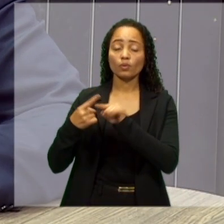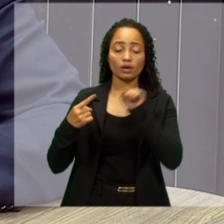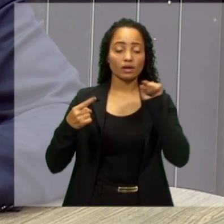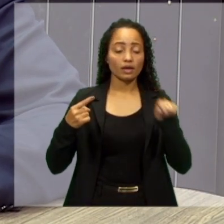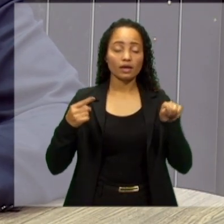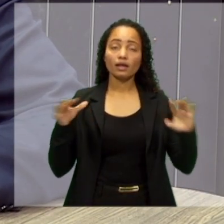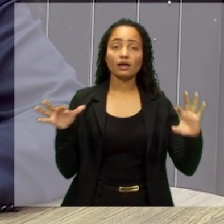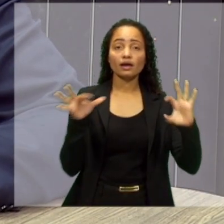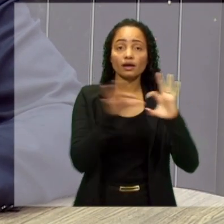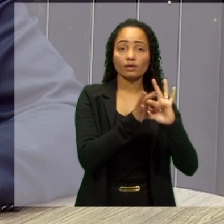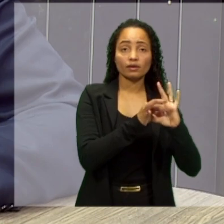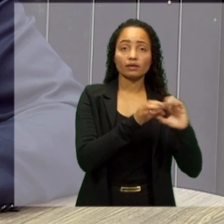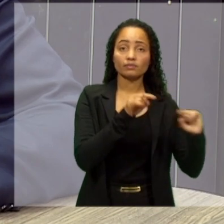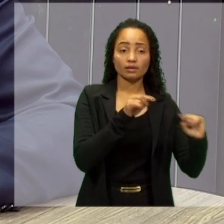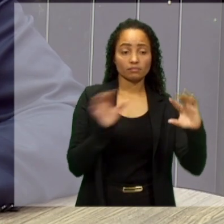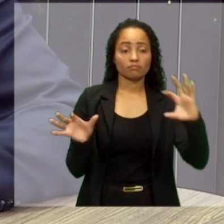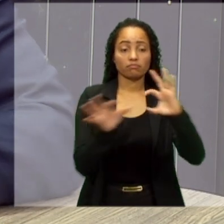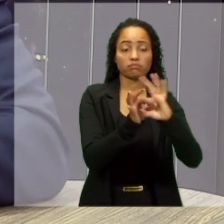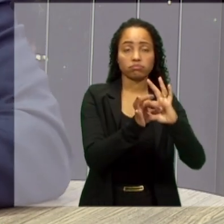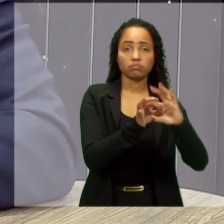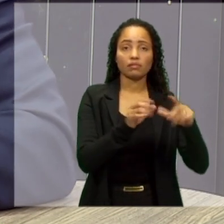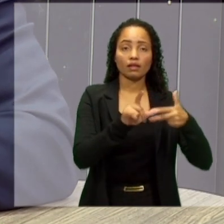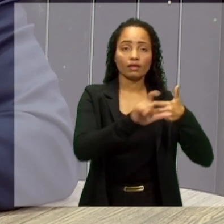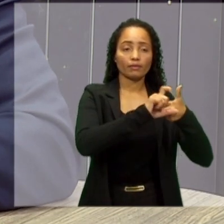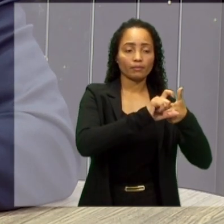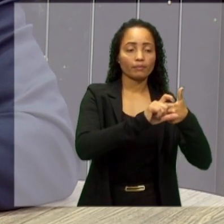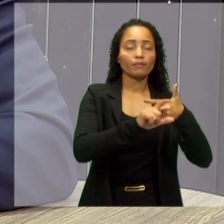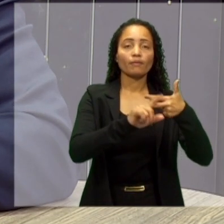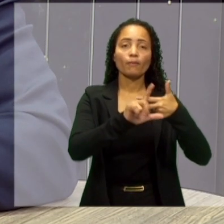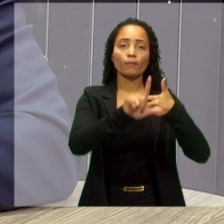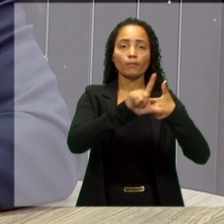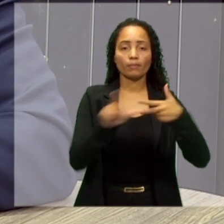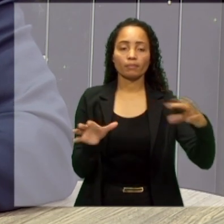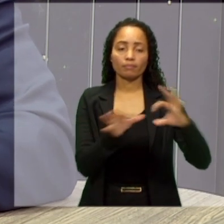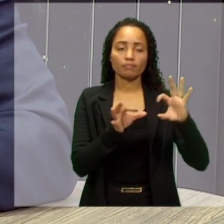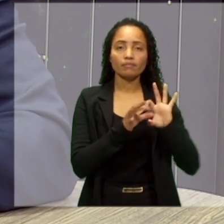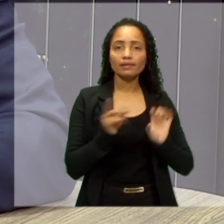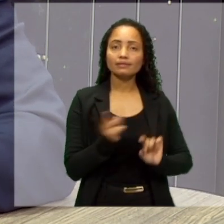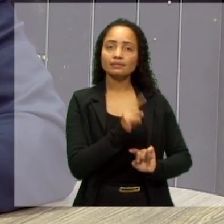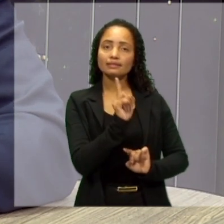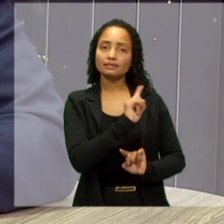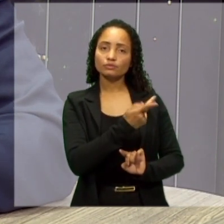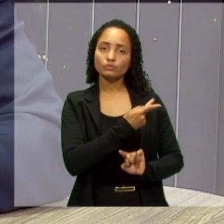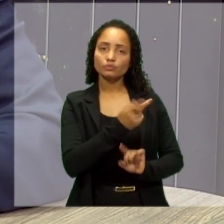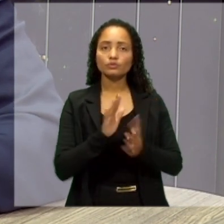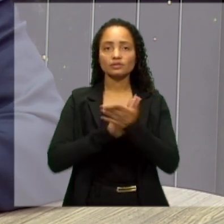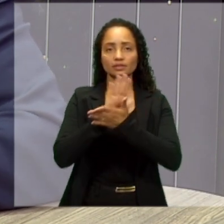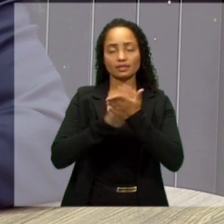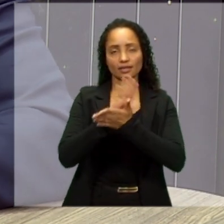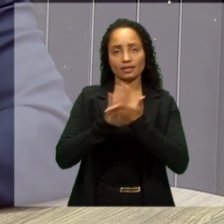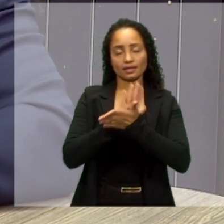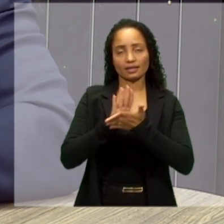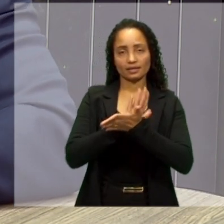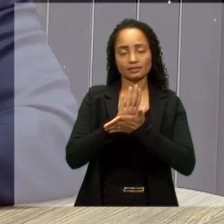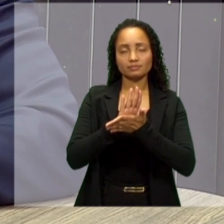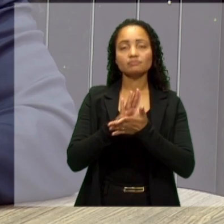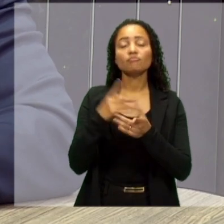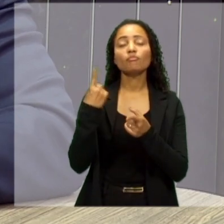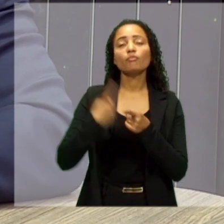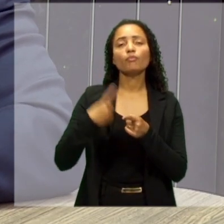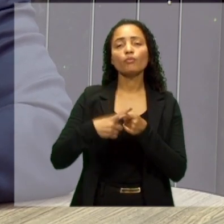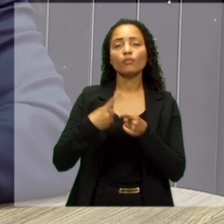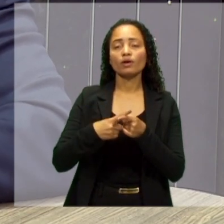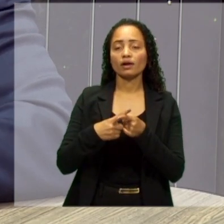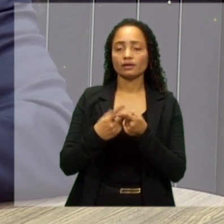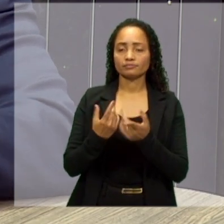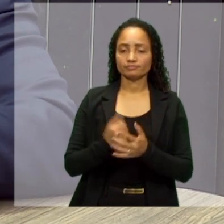ao Legislativo, nem ao Executivo, nem ao Judiciário. Ele é essencial ao Poder Judiciário. Por quê? O Poder Judiciário ele